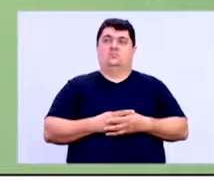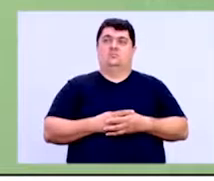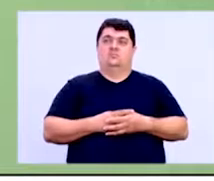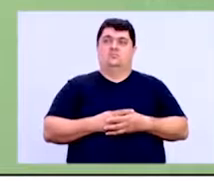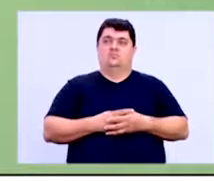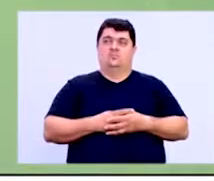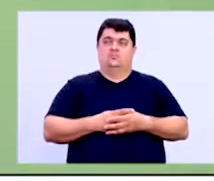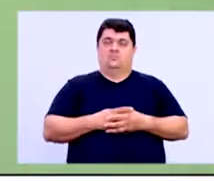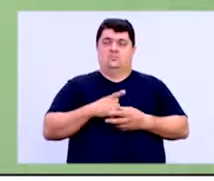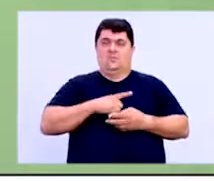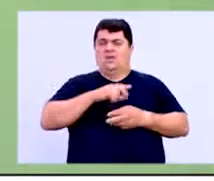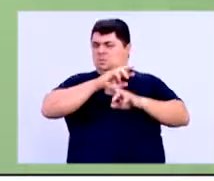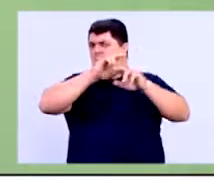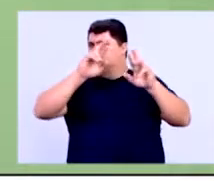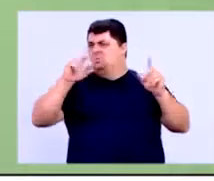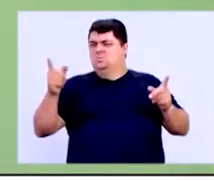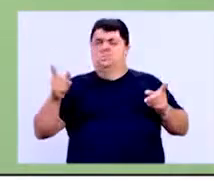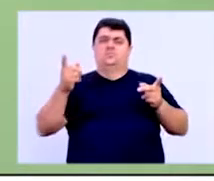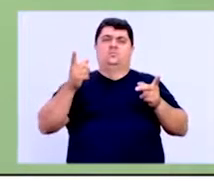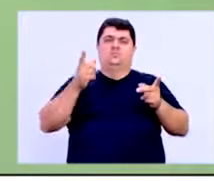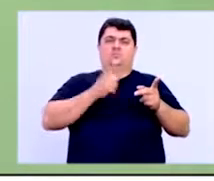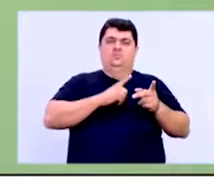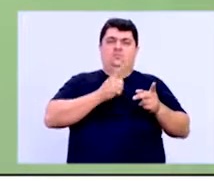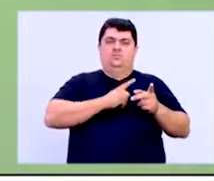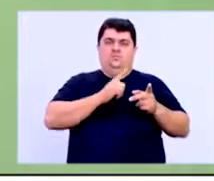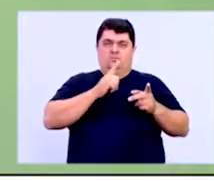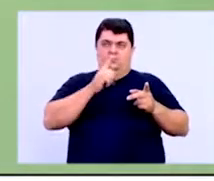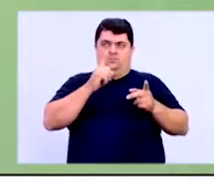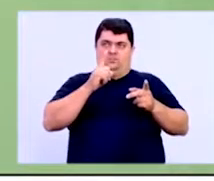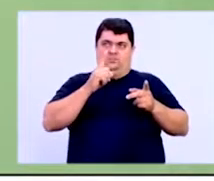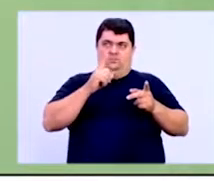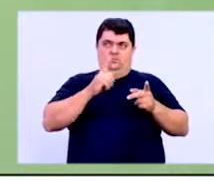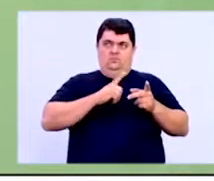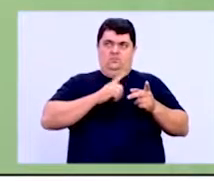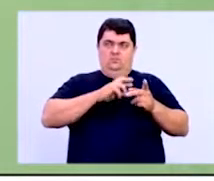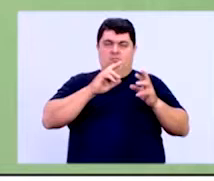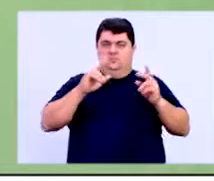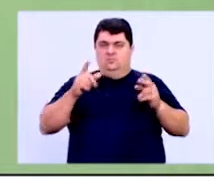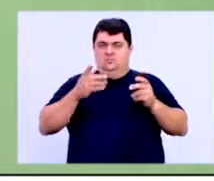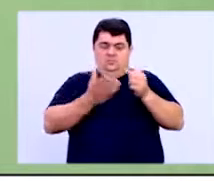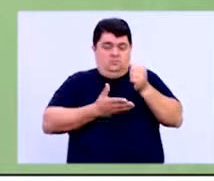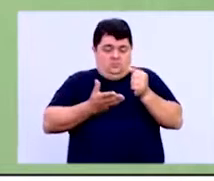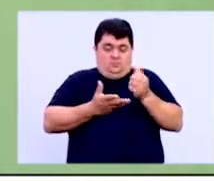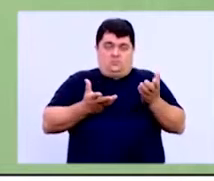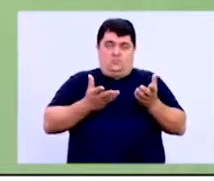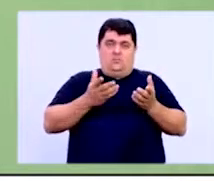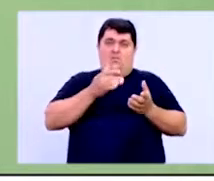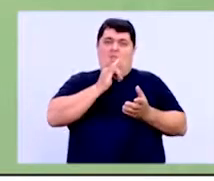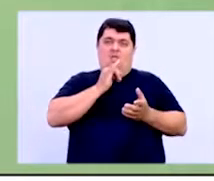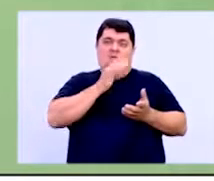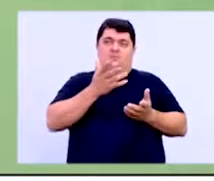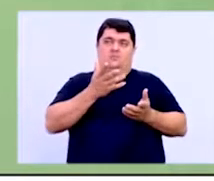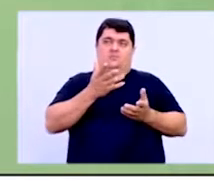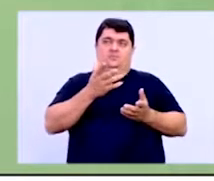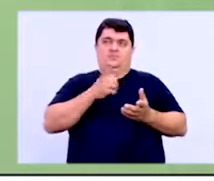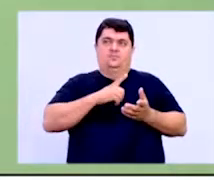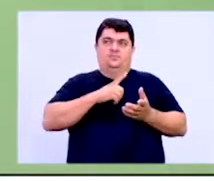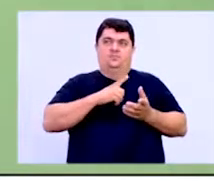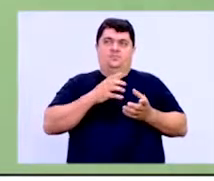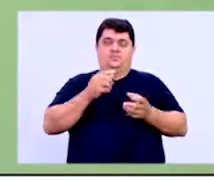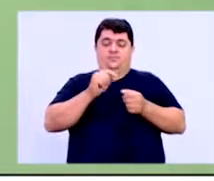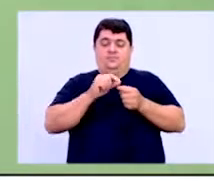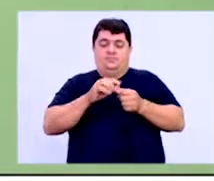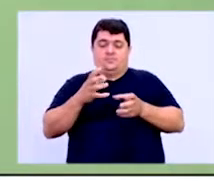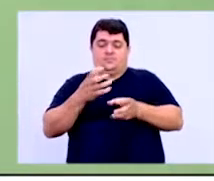Entre diversas metodologias, as metodologias baseadas, existem metodologias básicas, que são metodologia para a formação do preço